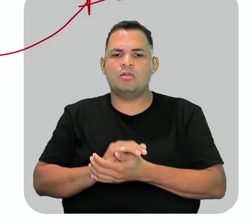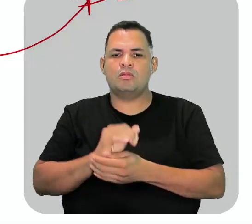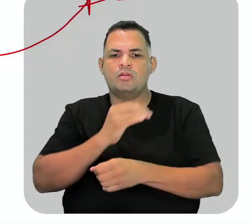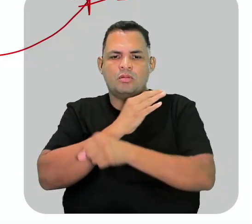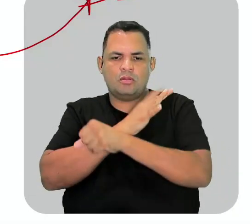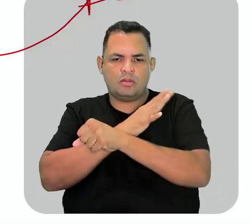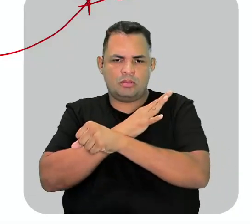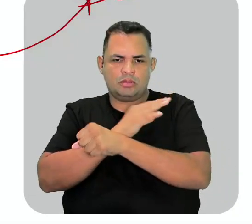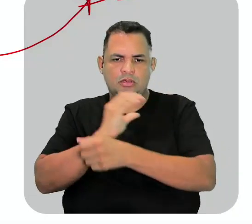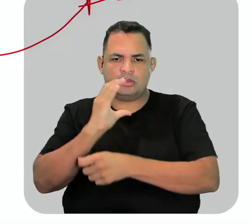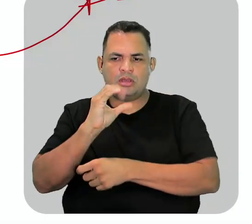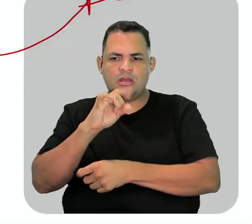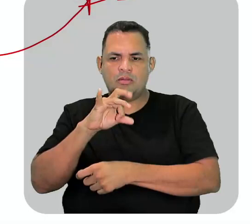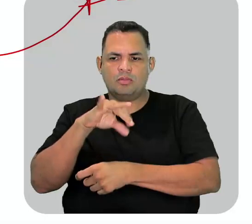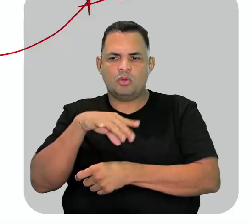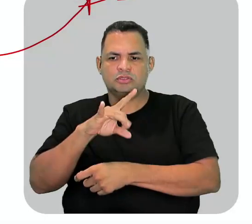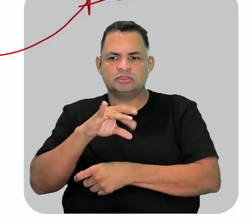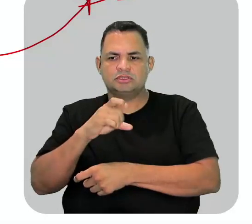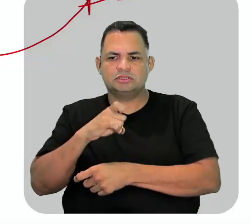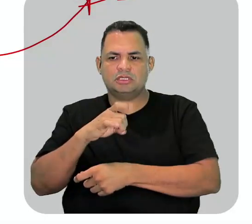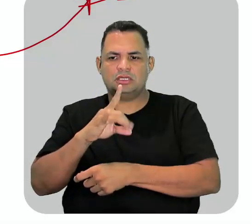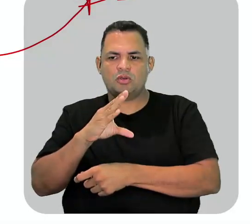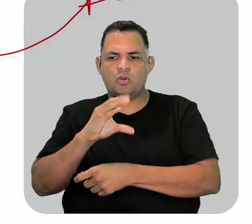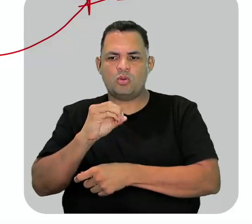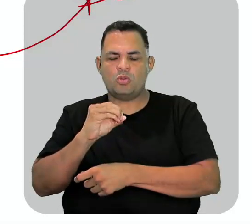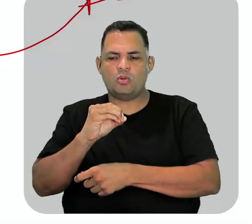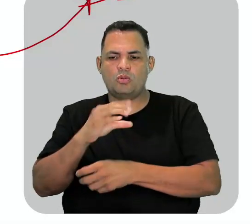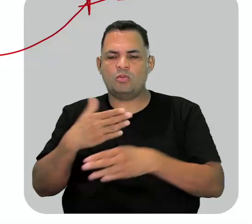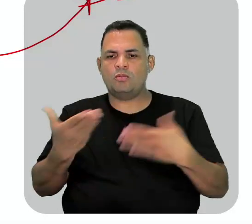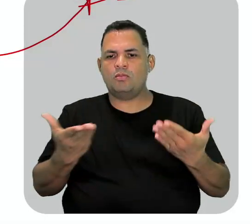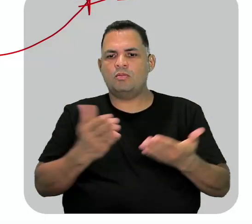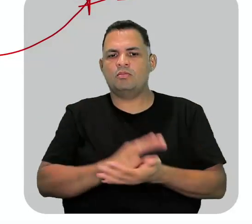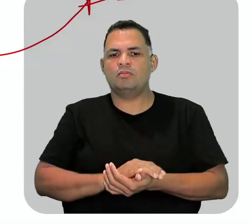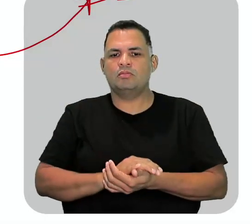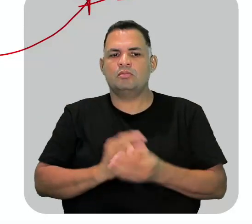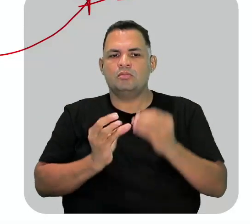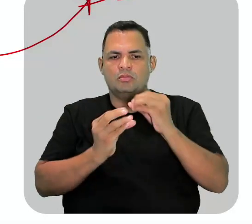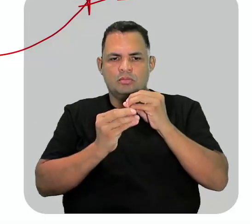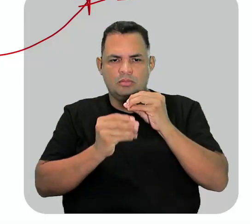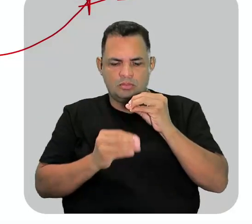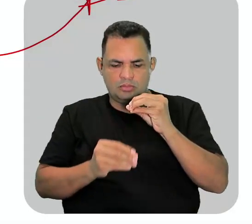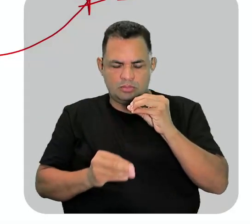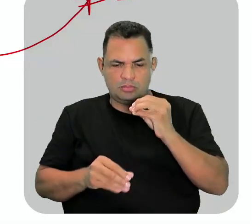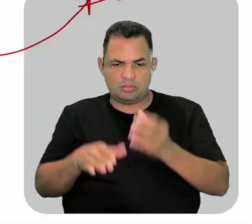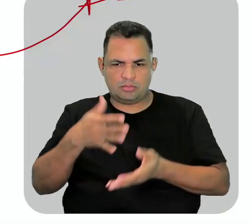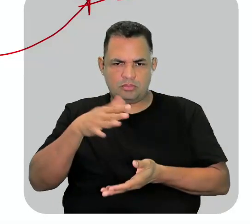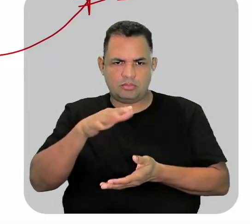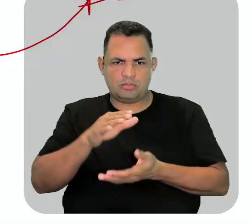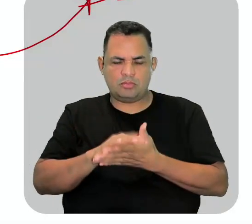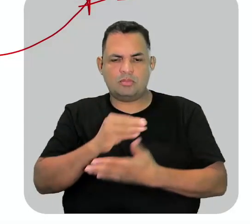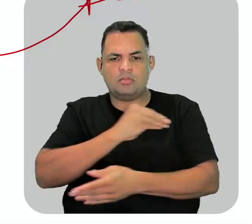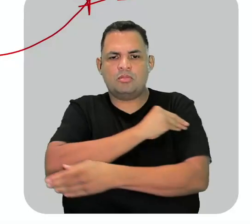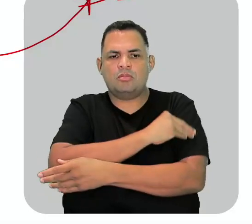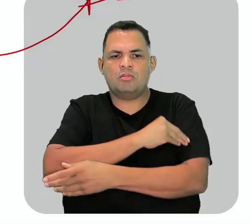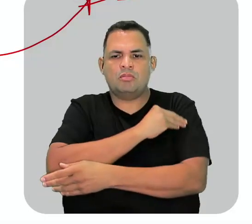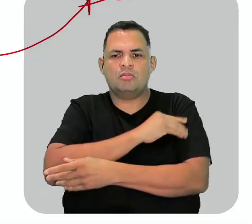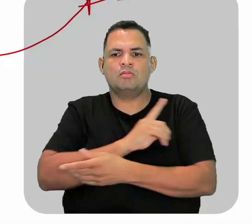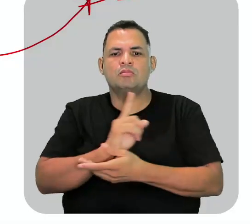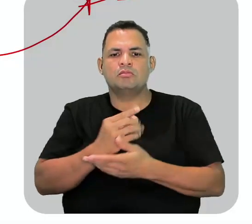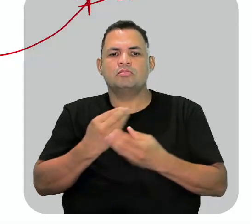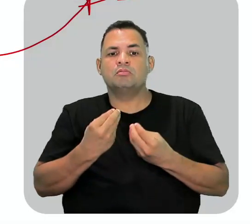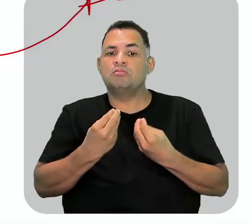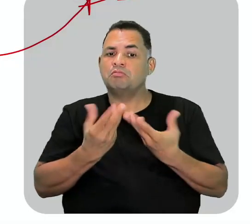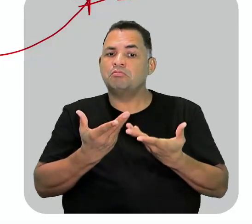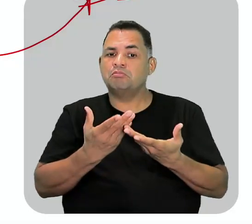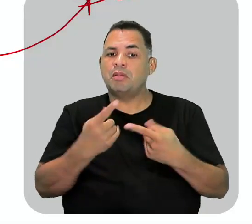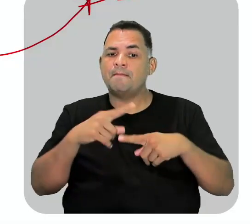ácido carboxílico. Então, a oxidação parcial do álcool me dá